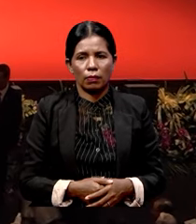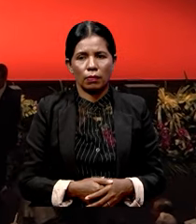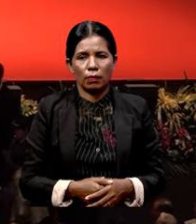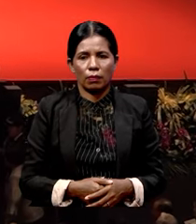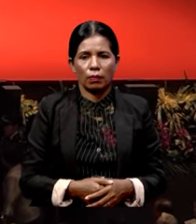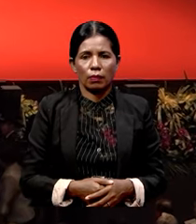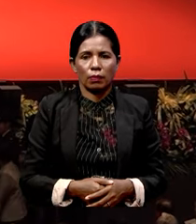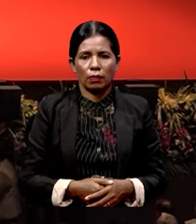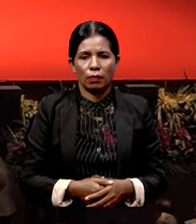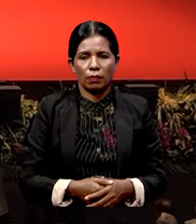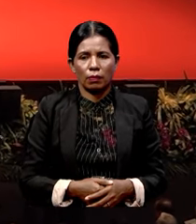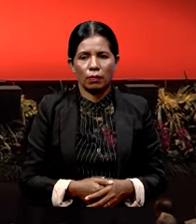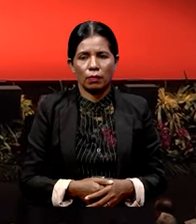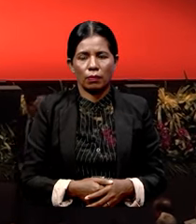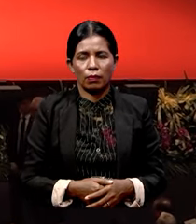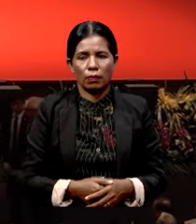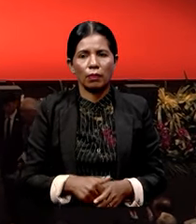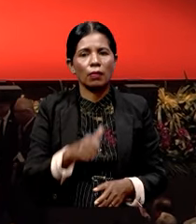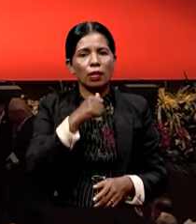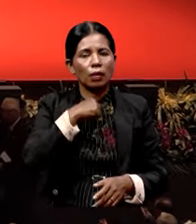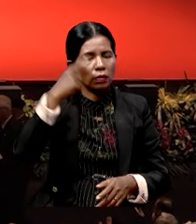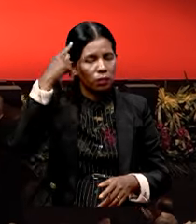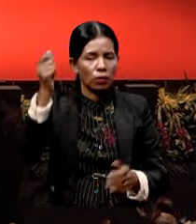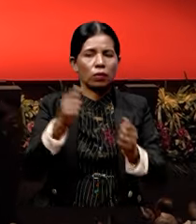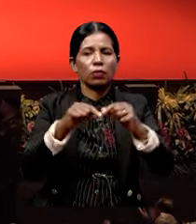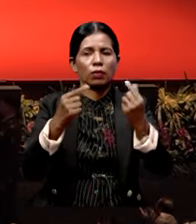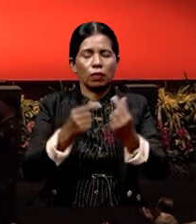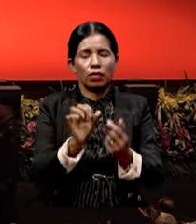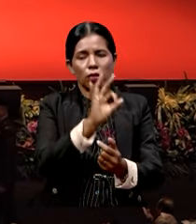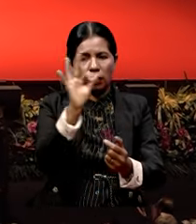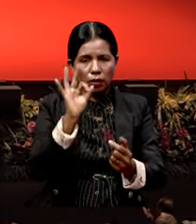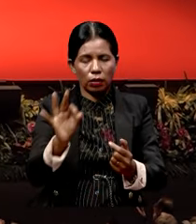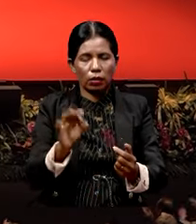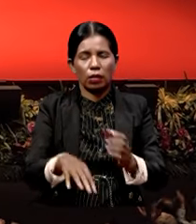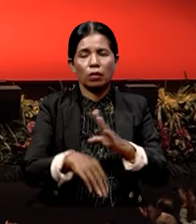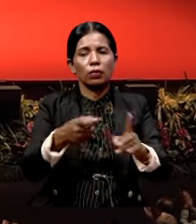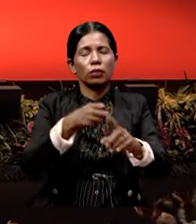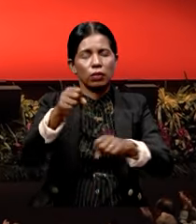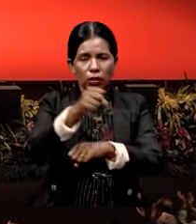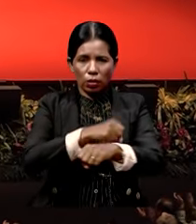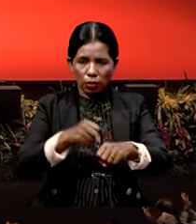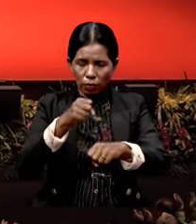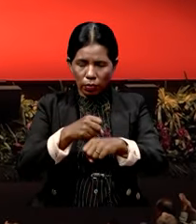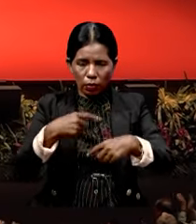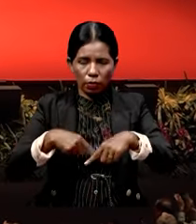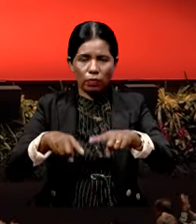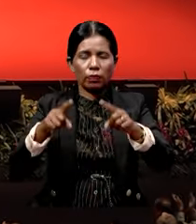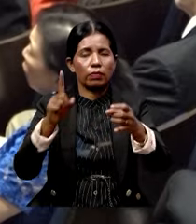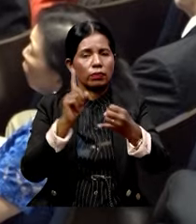relazioni sane fra loro. Papa Francisco, delegação sexta-feira nessa e ona usi Singapura, o determina nina